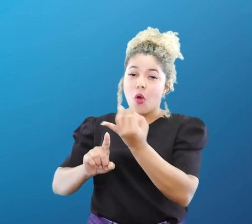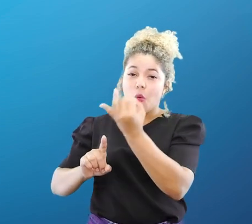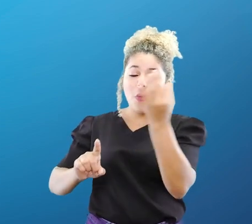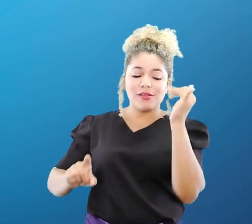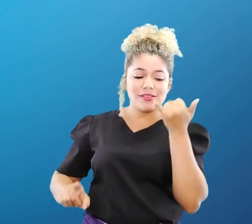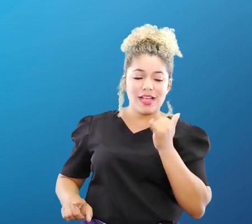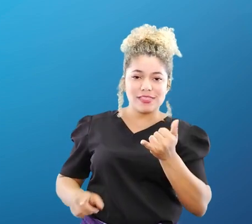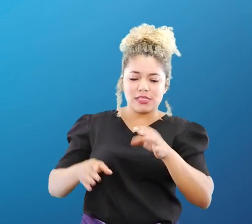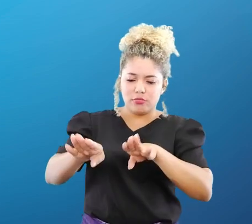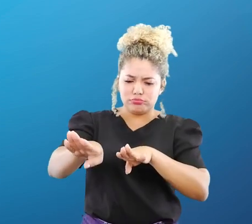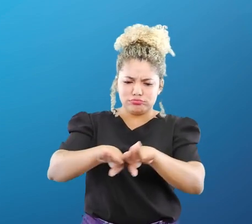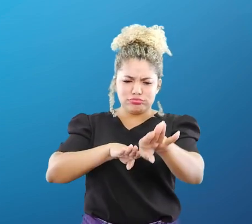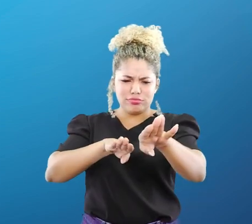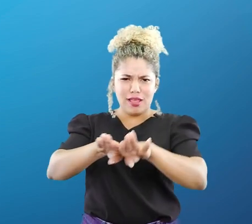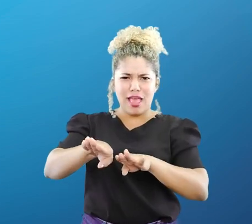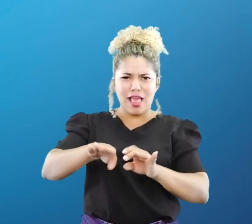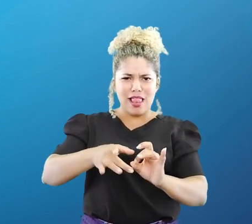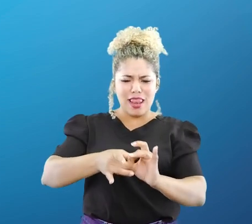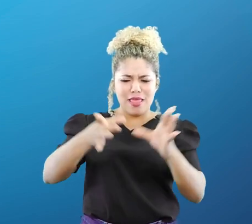liberada nesse tremor.